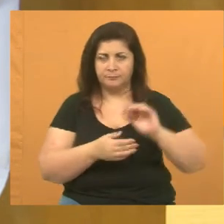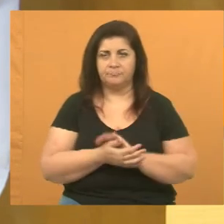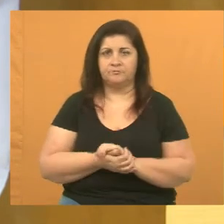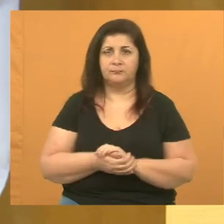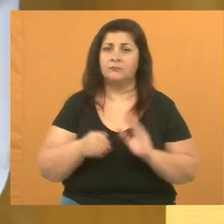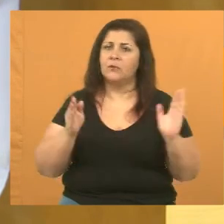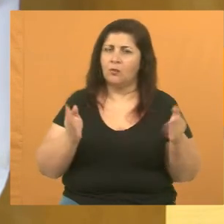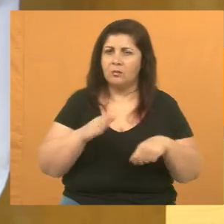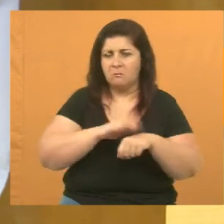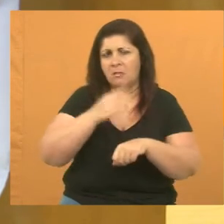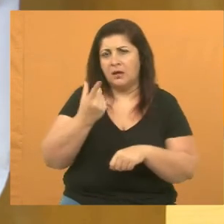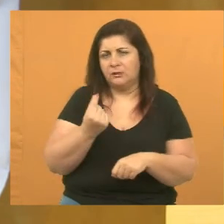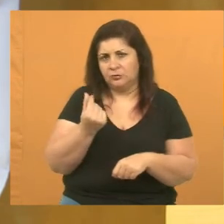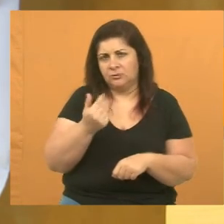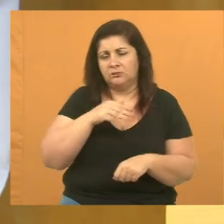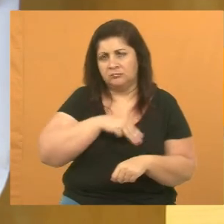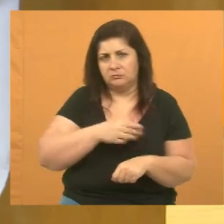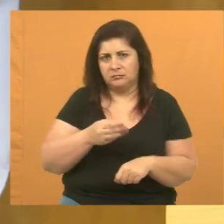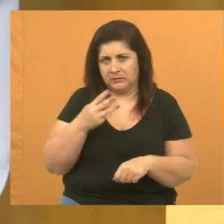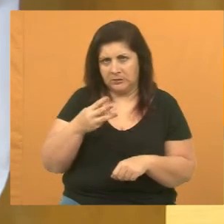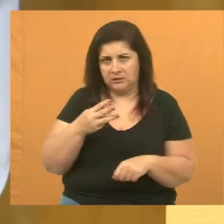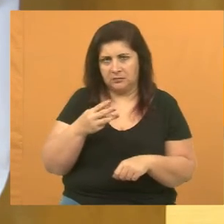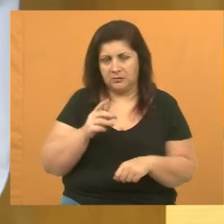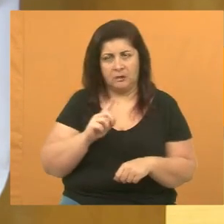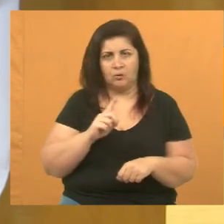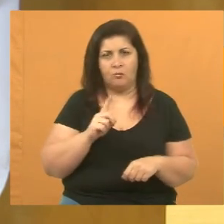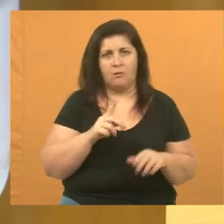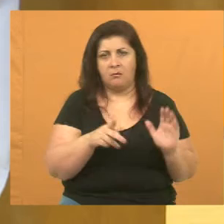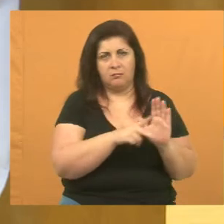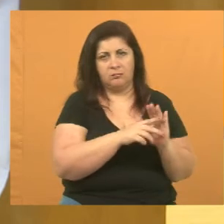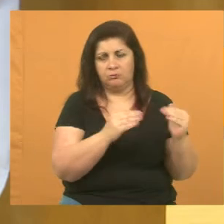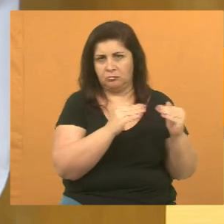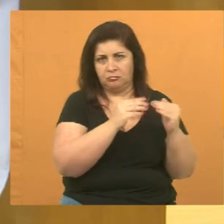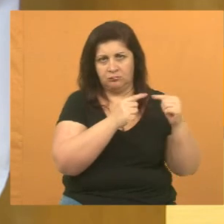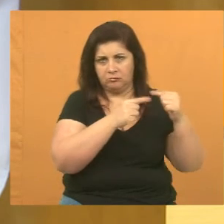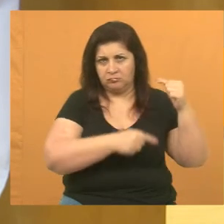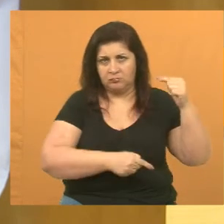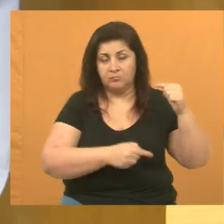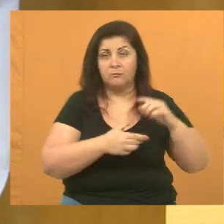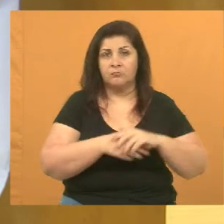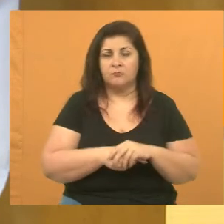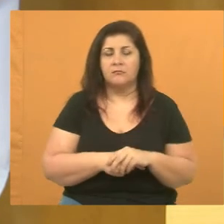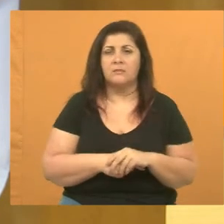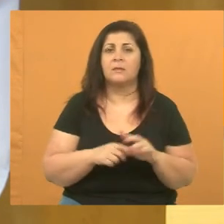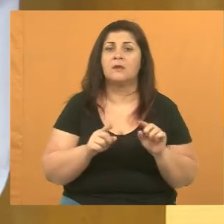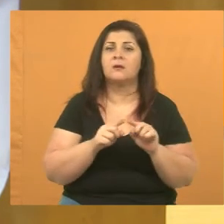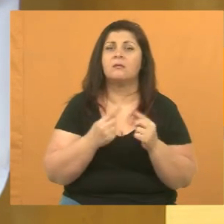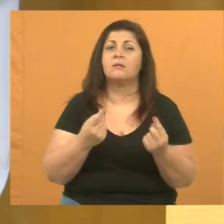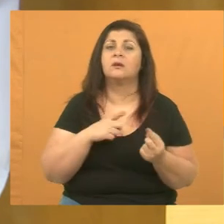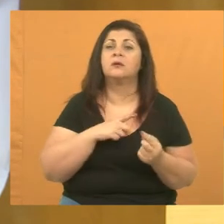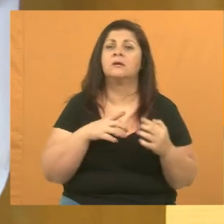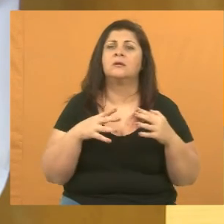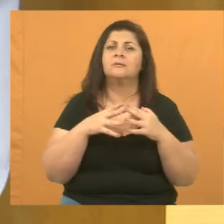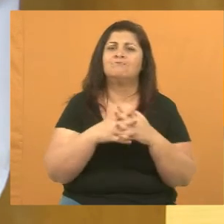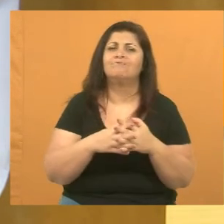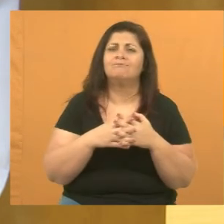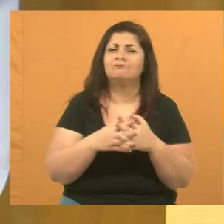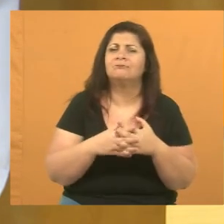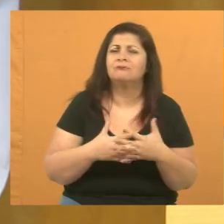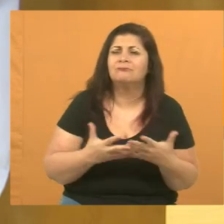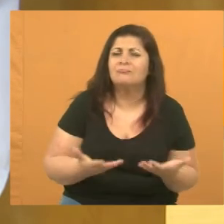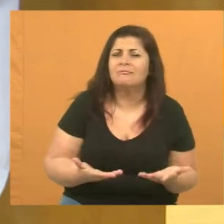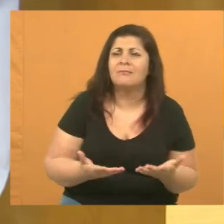hoje eu ganho mais de 3 salários mínimos, então lógico que eu não incluo, né, na questão de planta popular. Só que eu tenho uma dificuldade muito